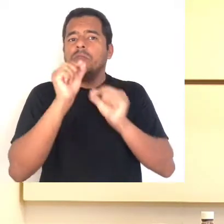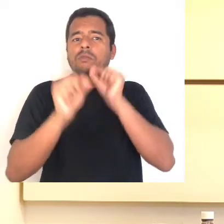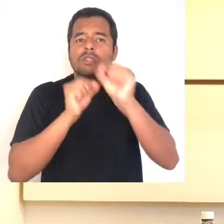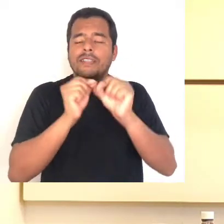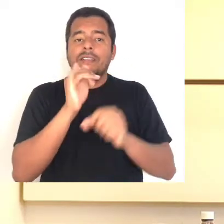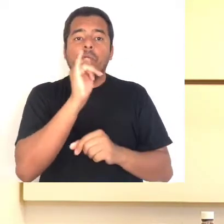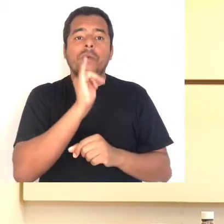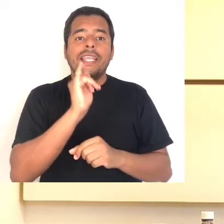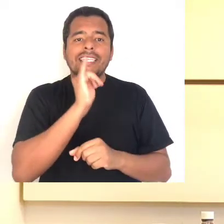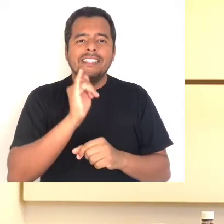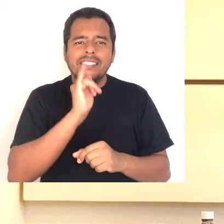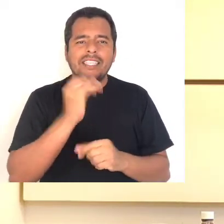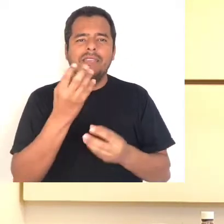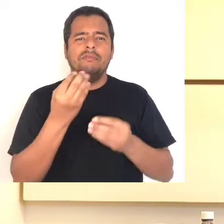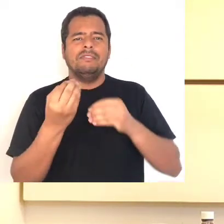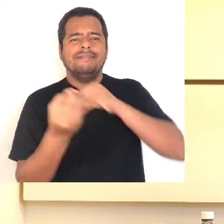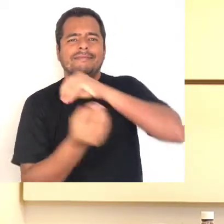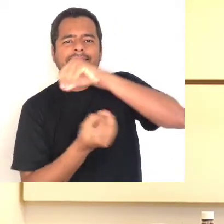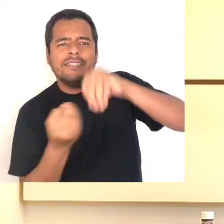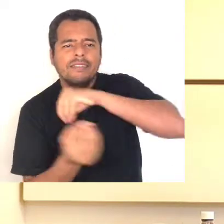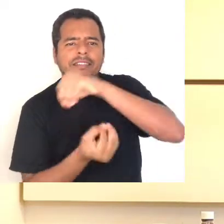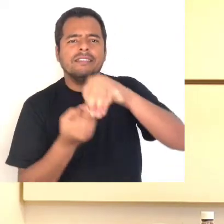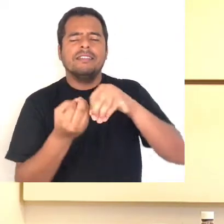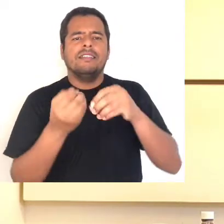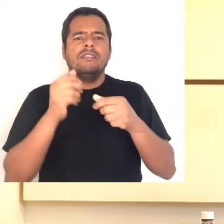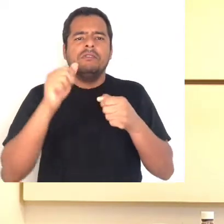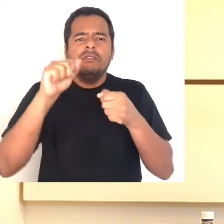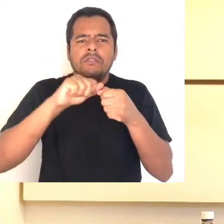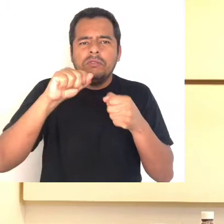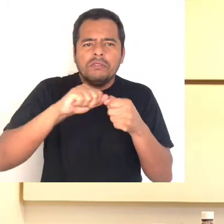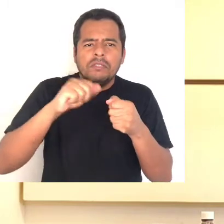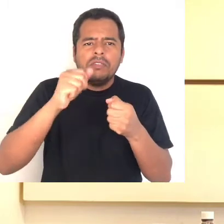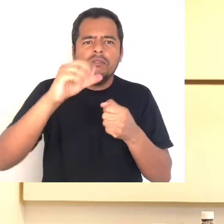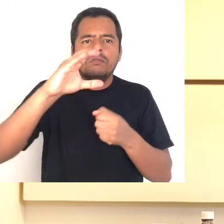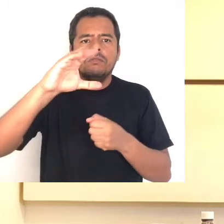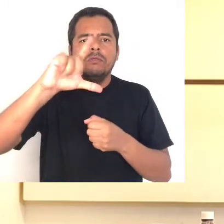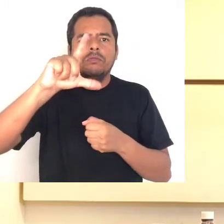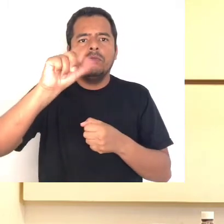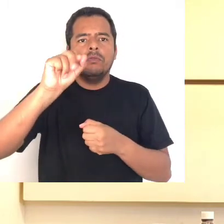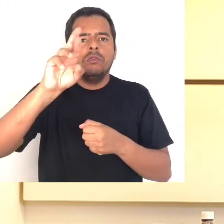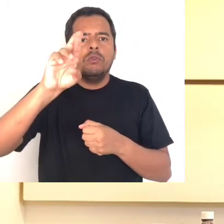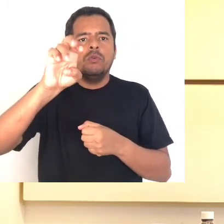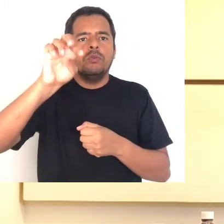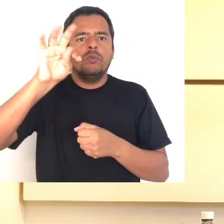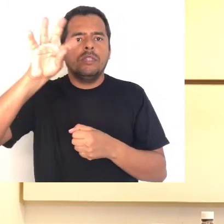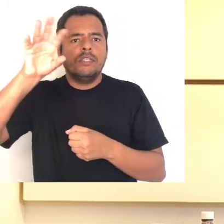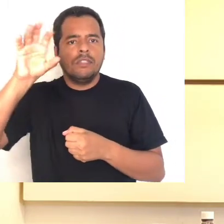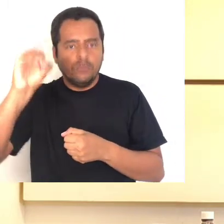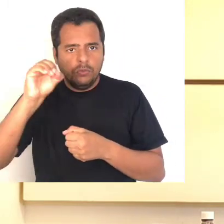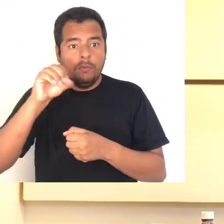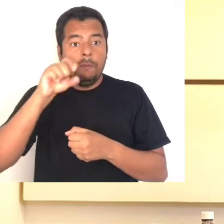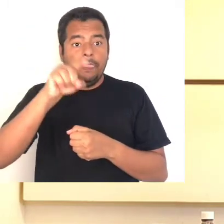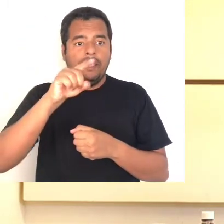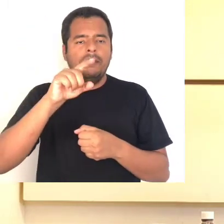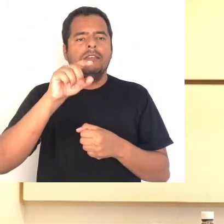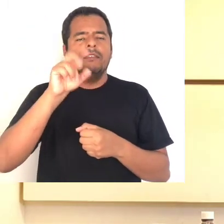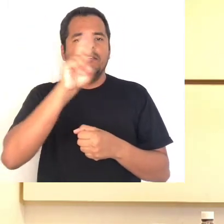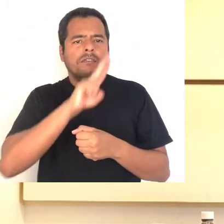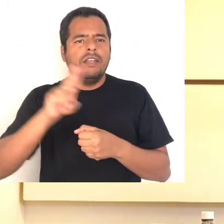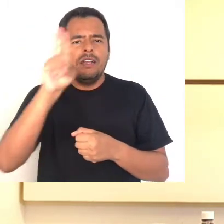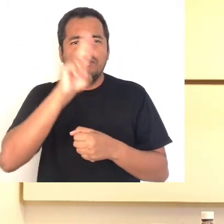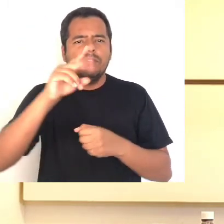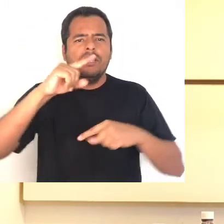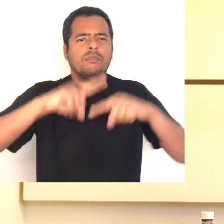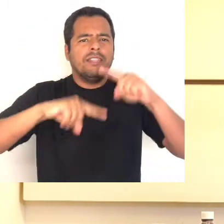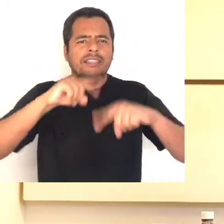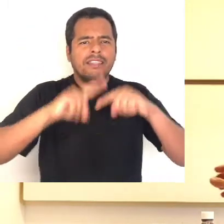ela basicamente vai ser um exemplo de uma reação para a formação de um cloreto de terpibutila. Então,